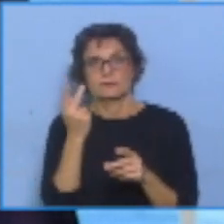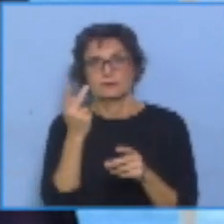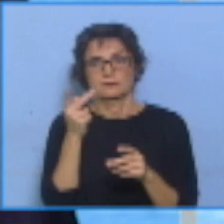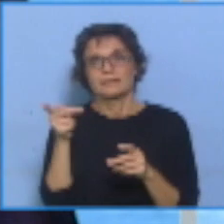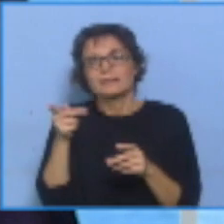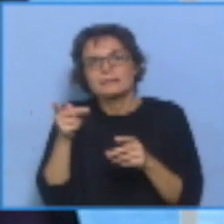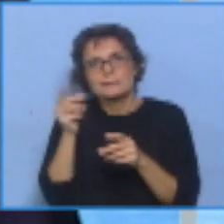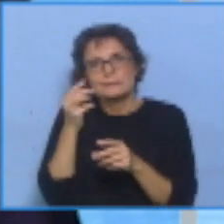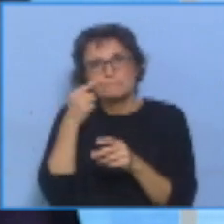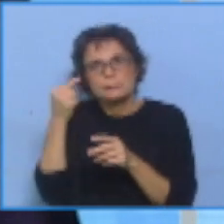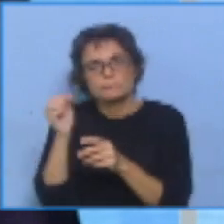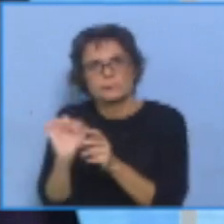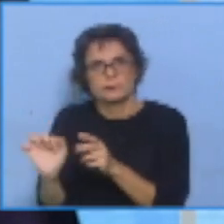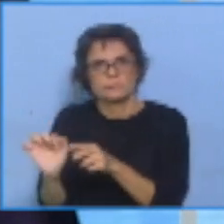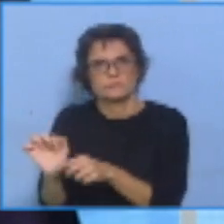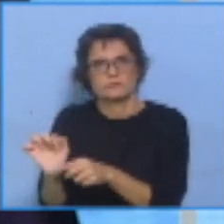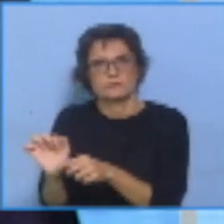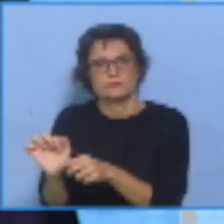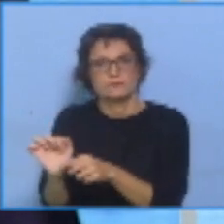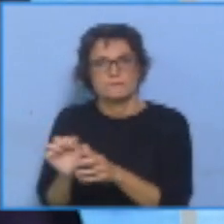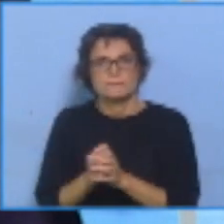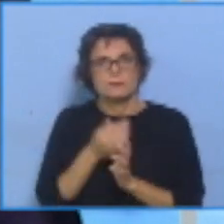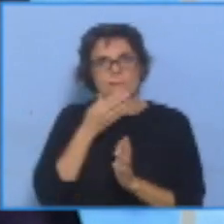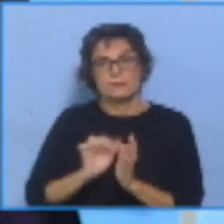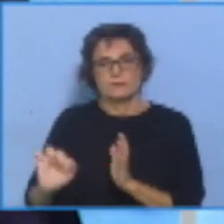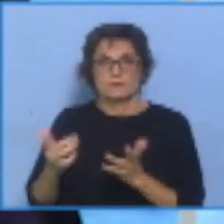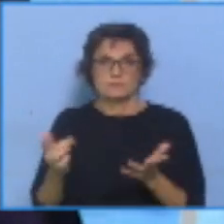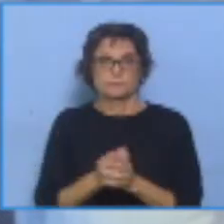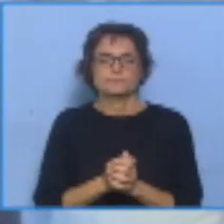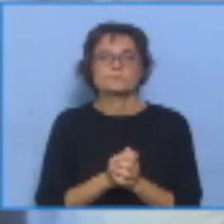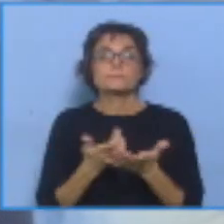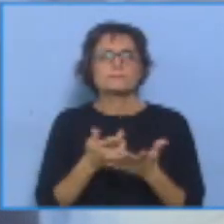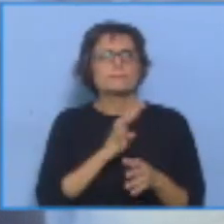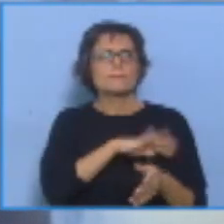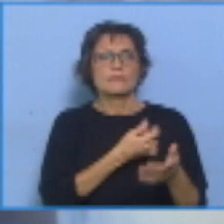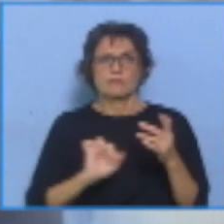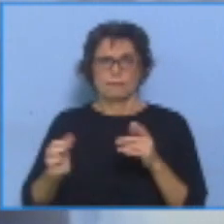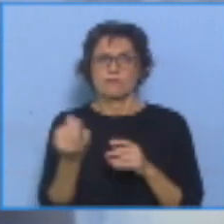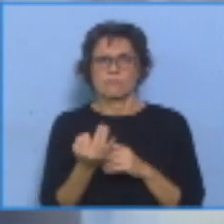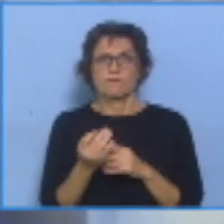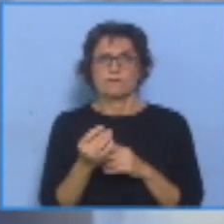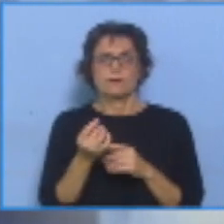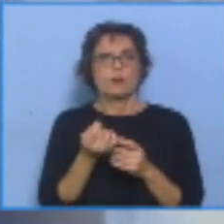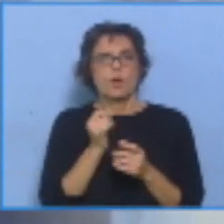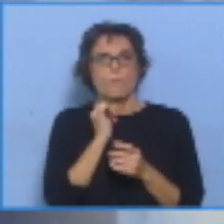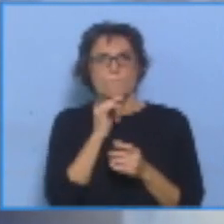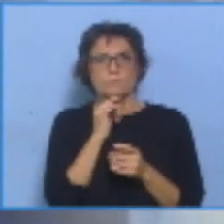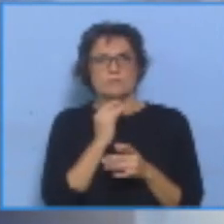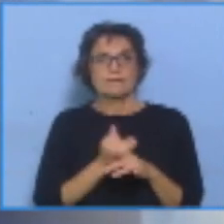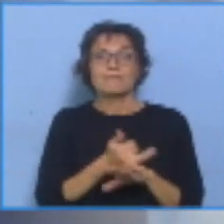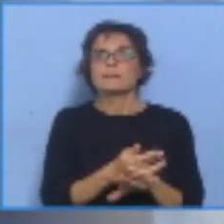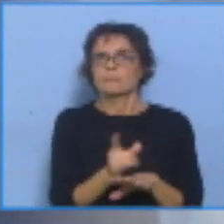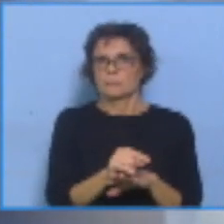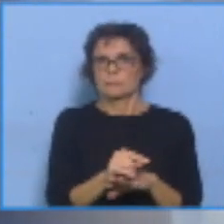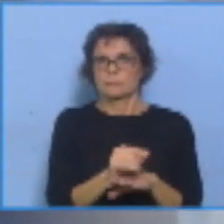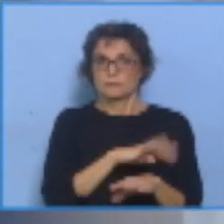própria poesia e da poesia em geral. E uma poesia também com uma capacidade muito grande de intervenção, porque a poesia também nos